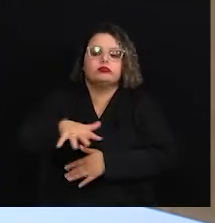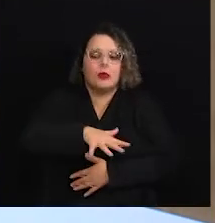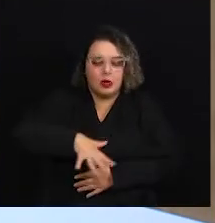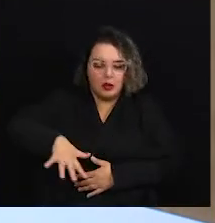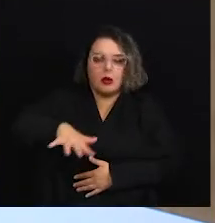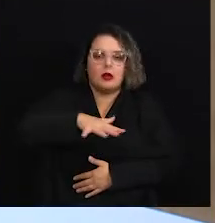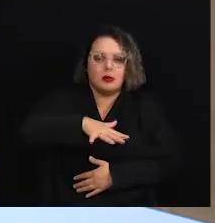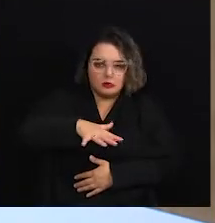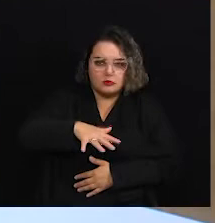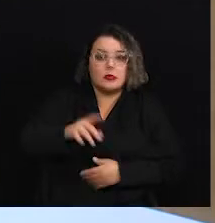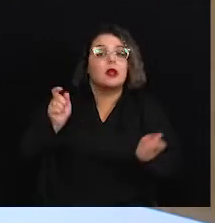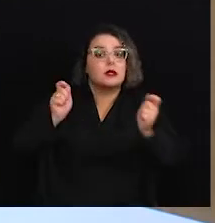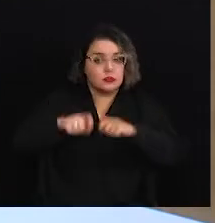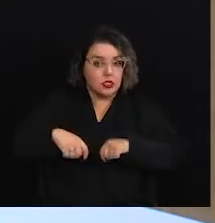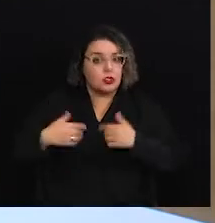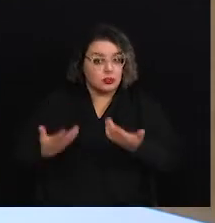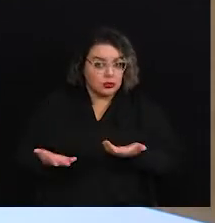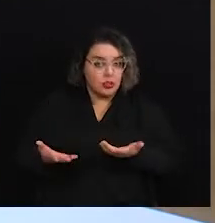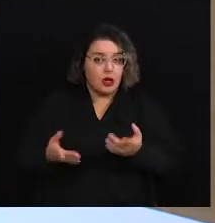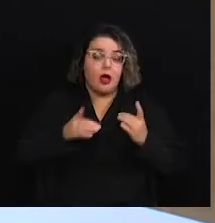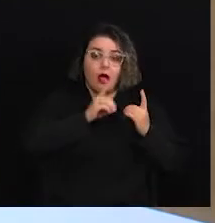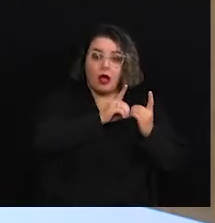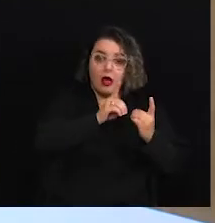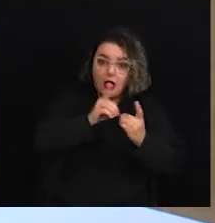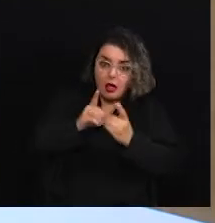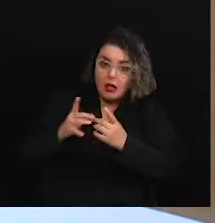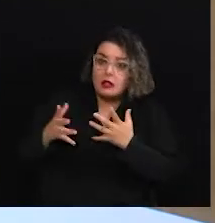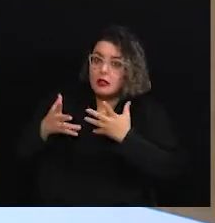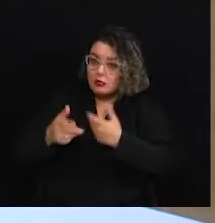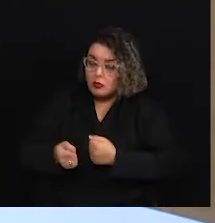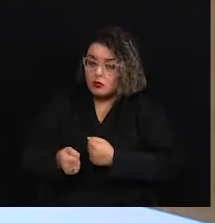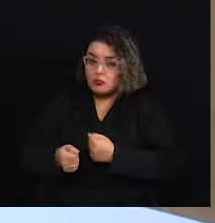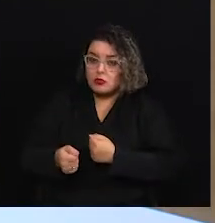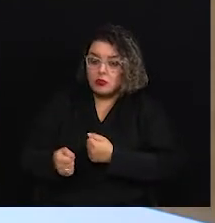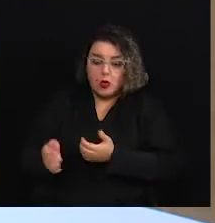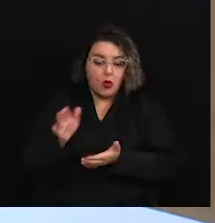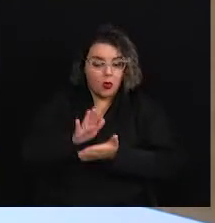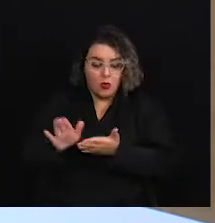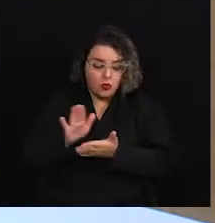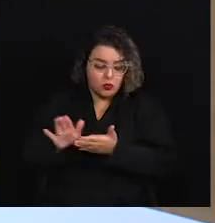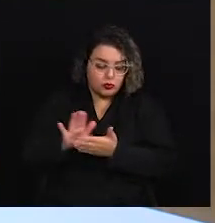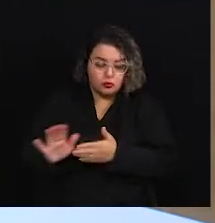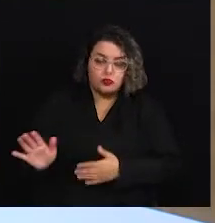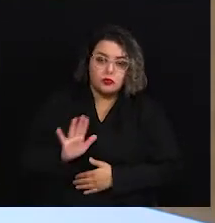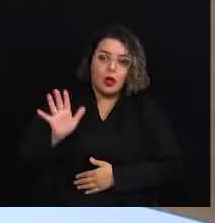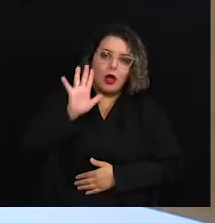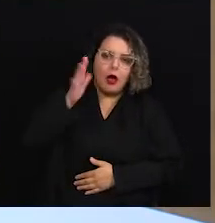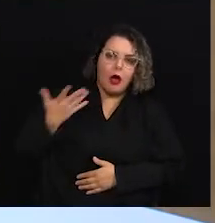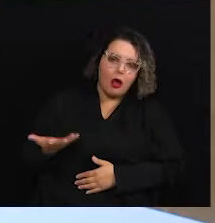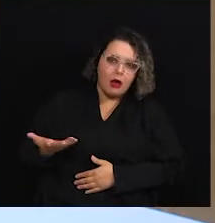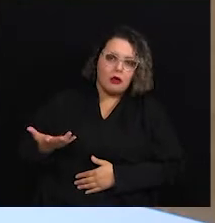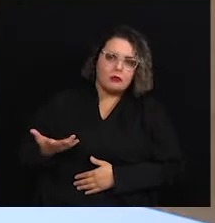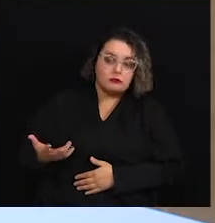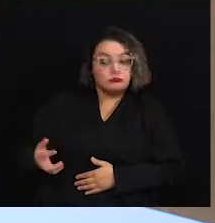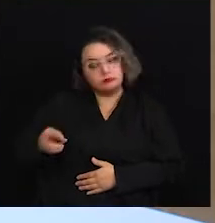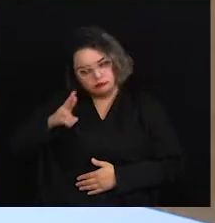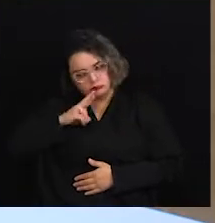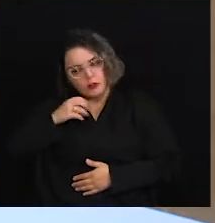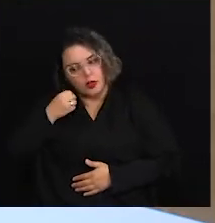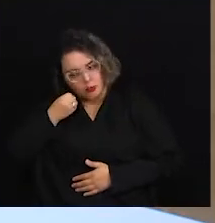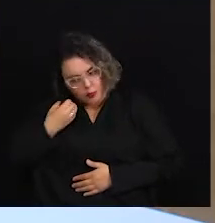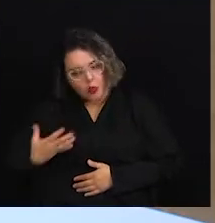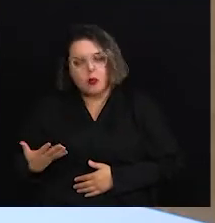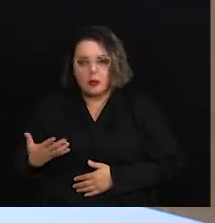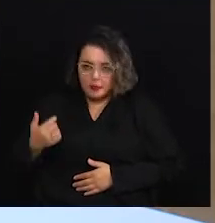mercado de uma forma que seja efetivo, ele atenda às necessidades, não seja um custo de operação muito caro, e para a gente traga um retorno da